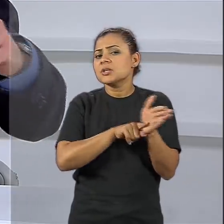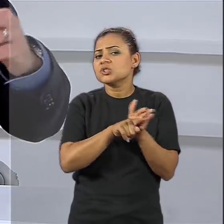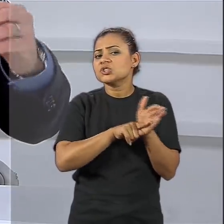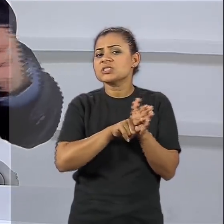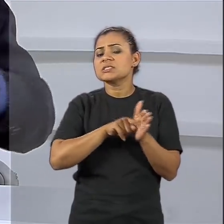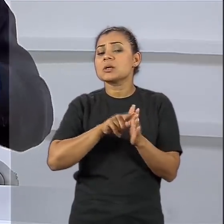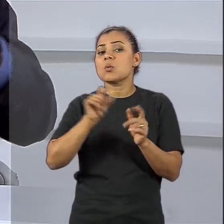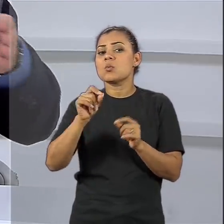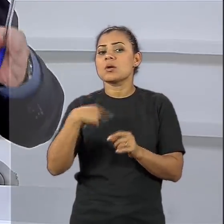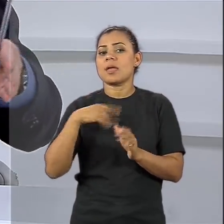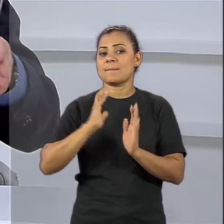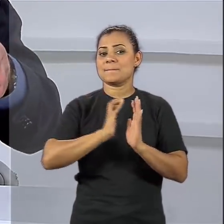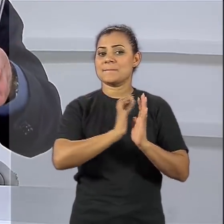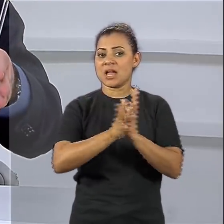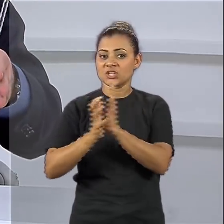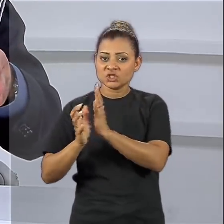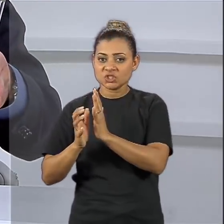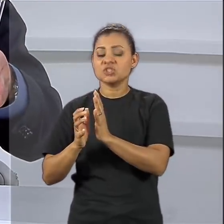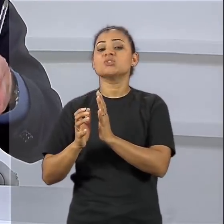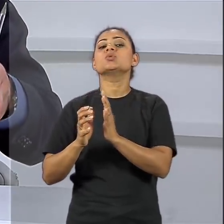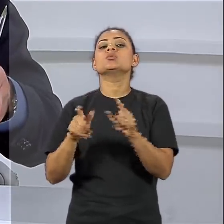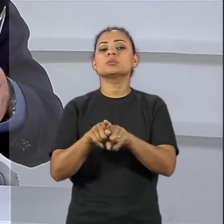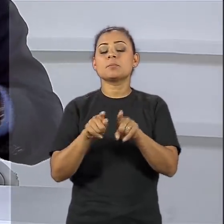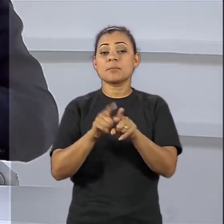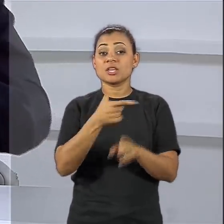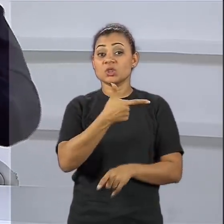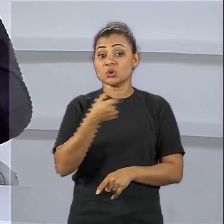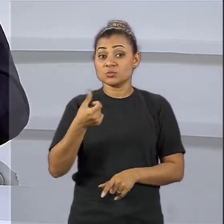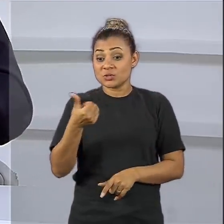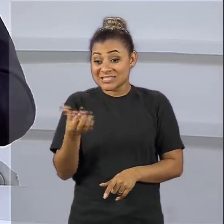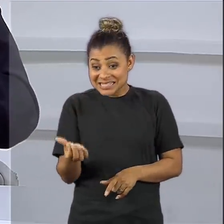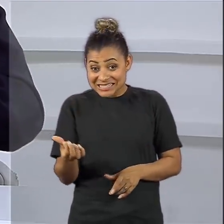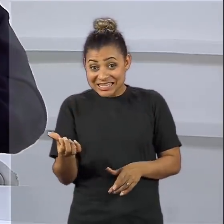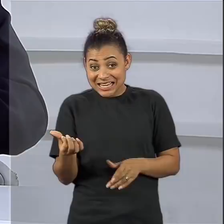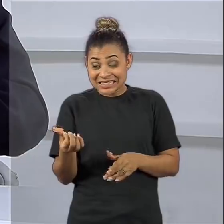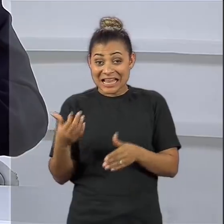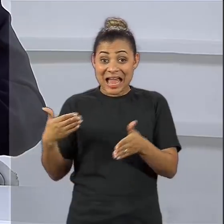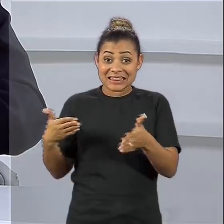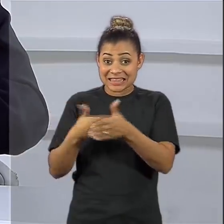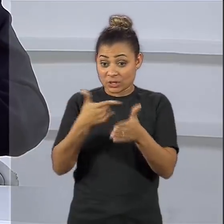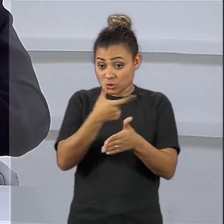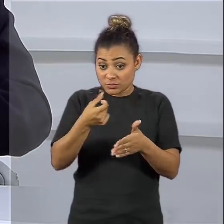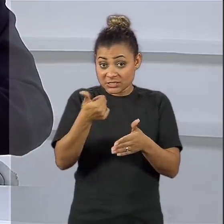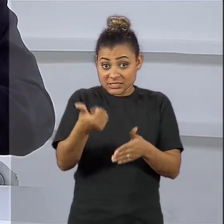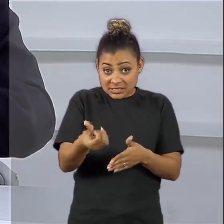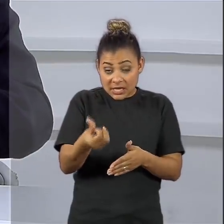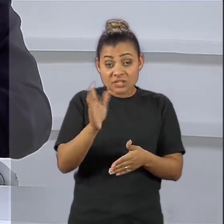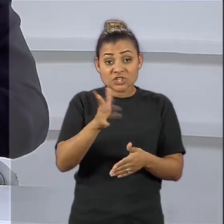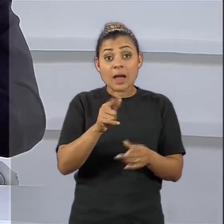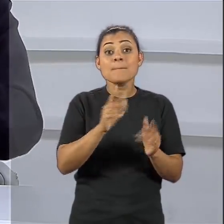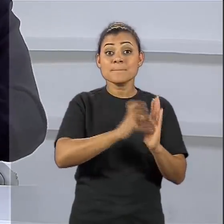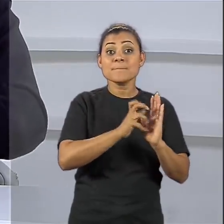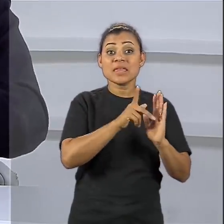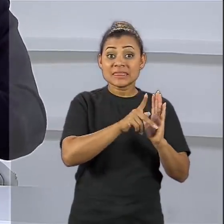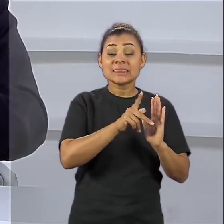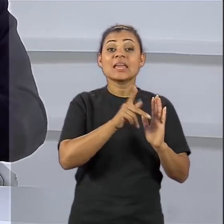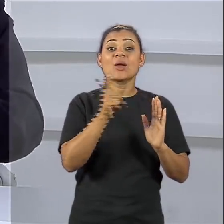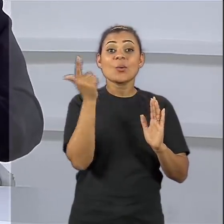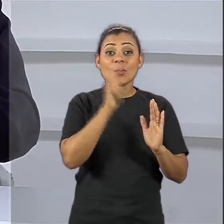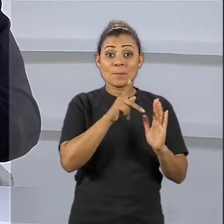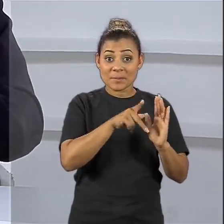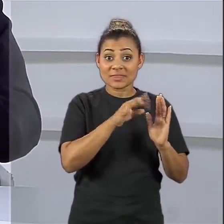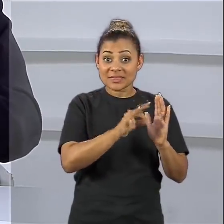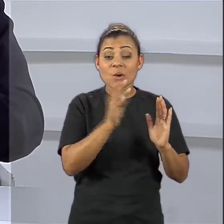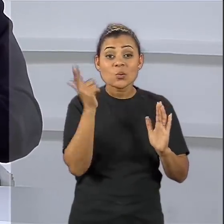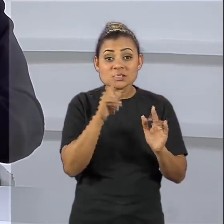preferência partidária até em 2016 e pega as de agora, o PT voltou a subir. Né? E isso pode, de alguma forma,